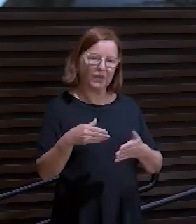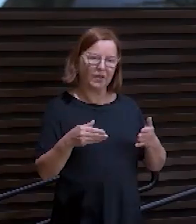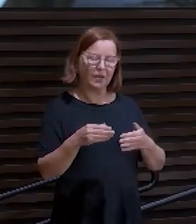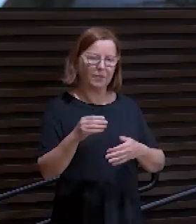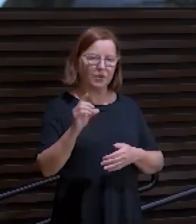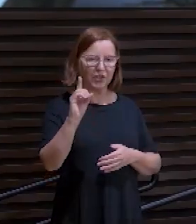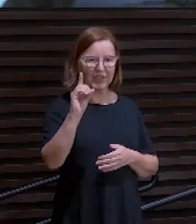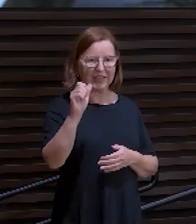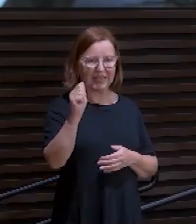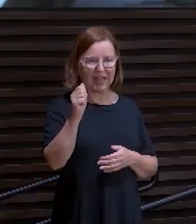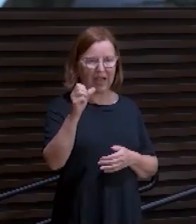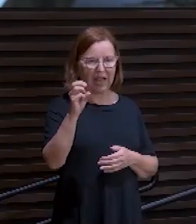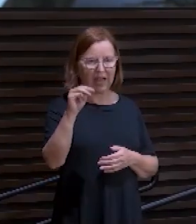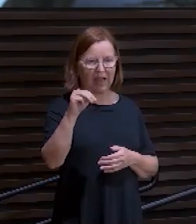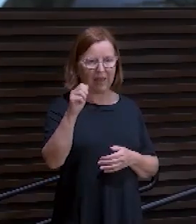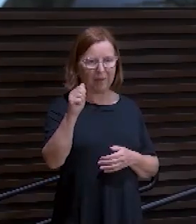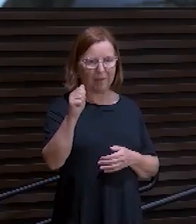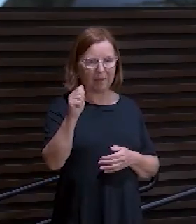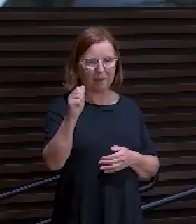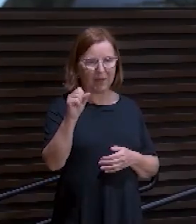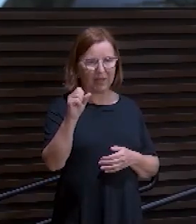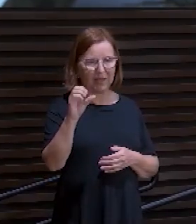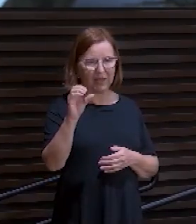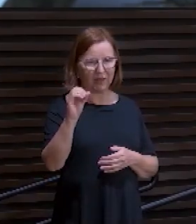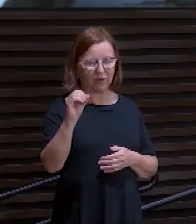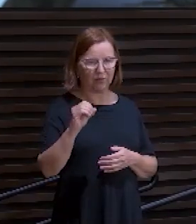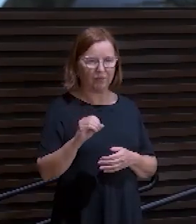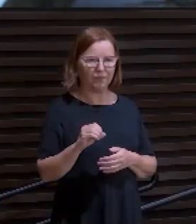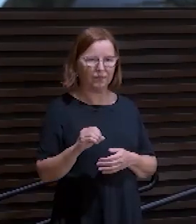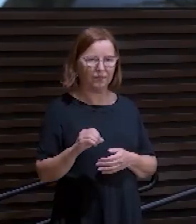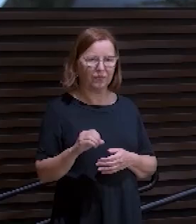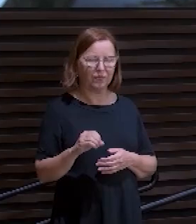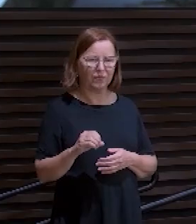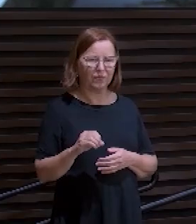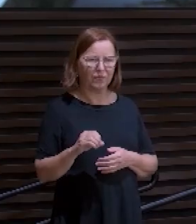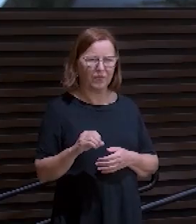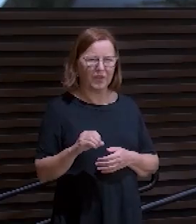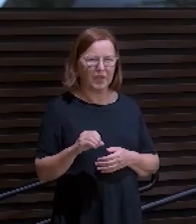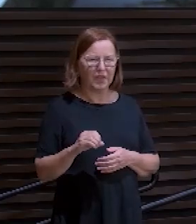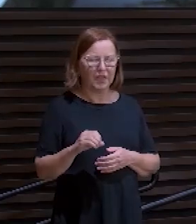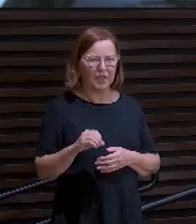e foi parado por uma forte luz que o derrubou no chão.